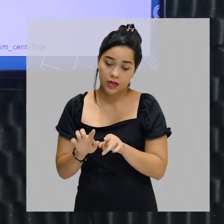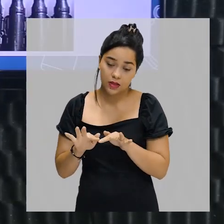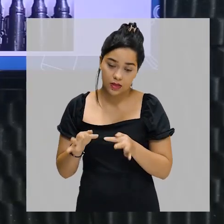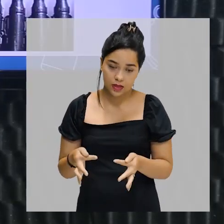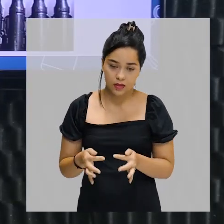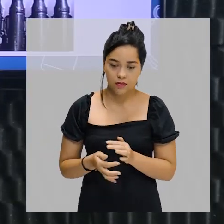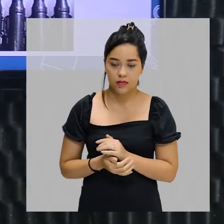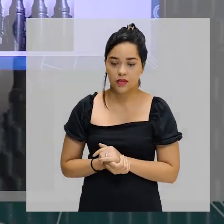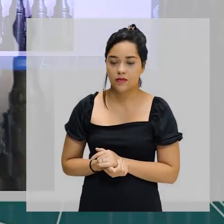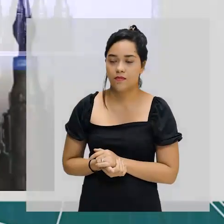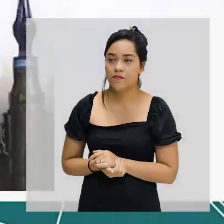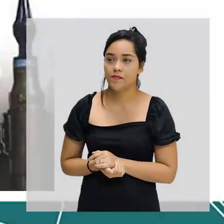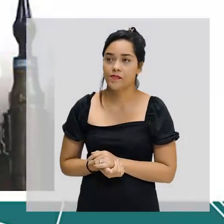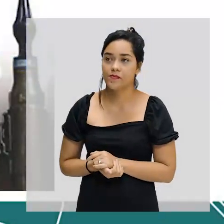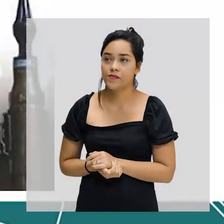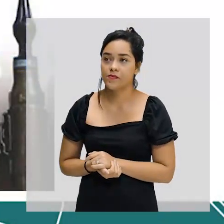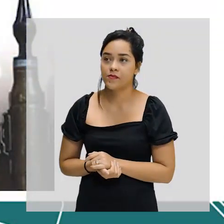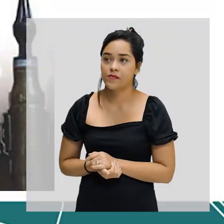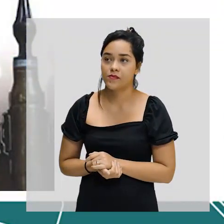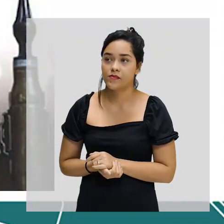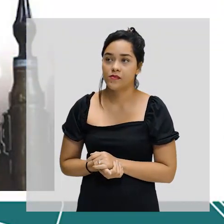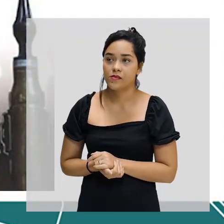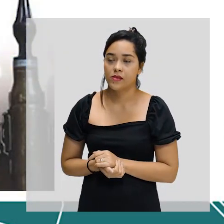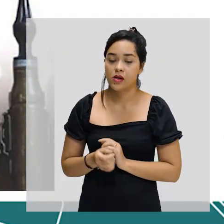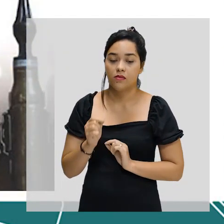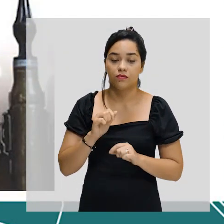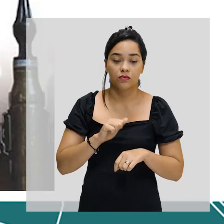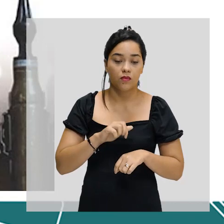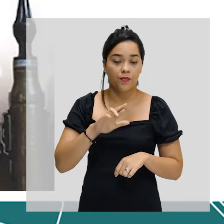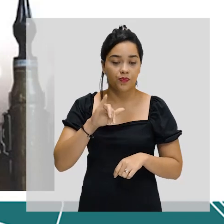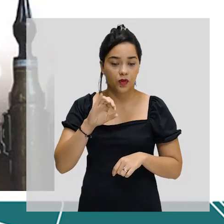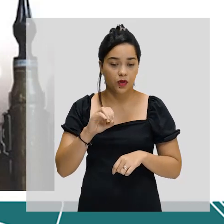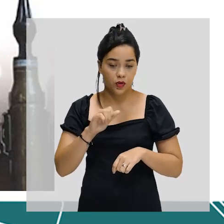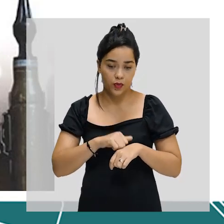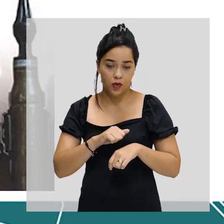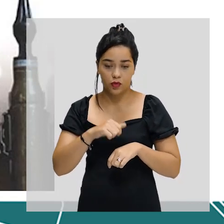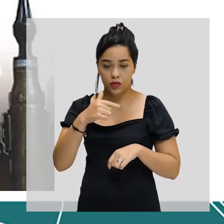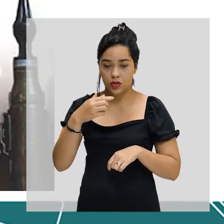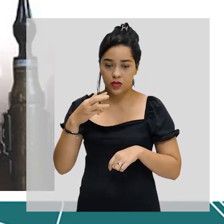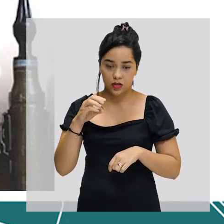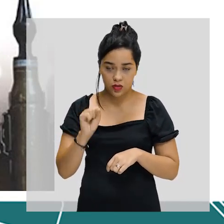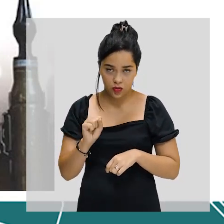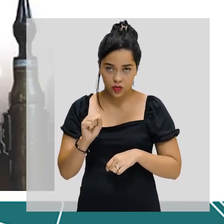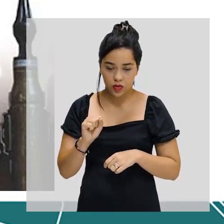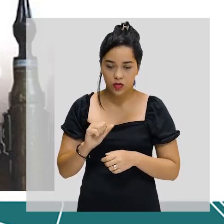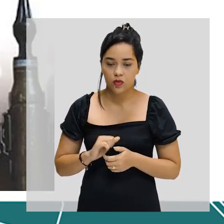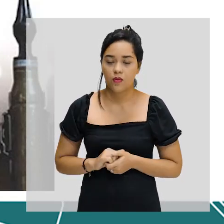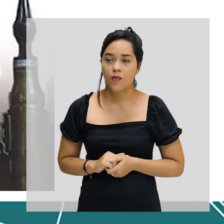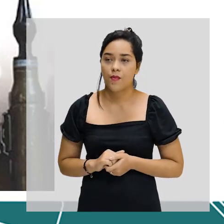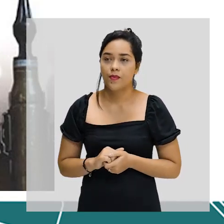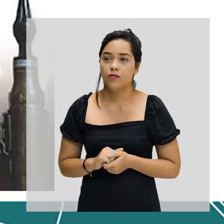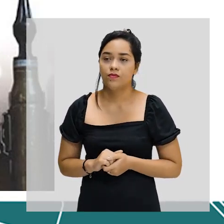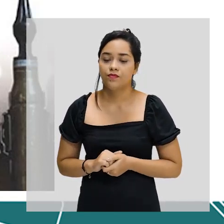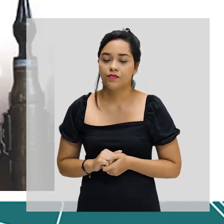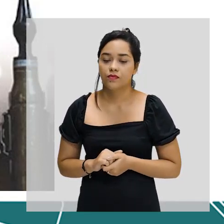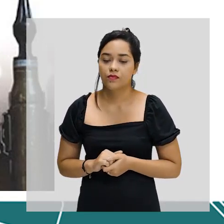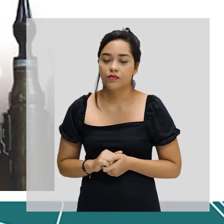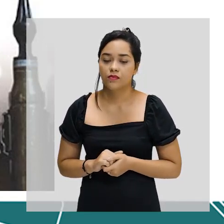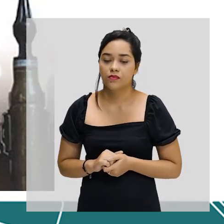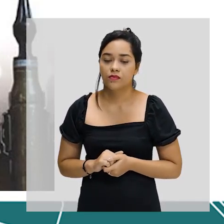simples, tá ok? O urânio pobre, o 238, tá